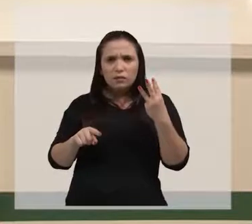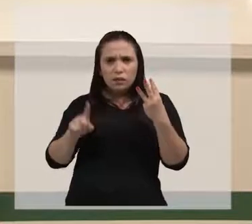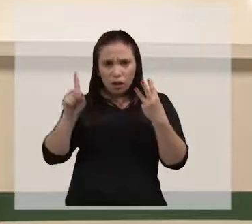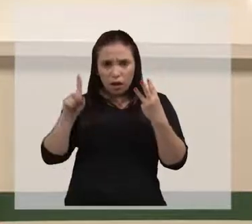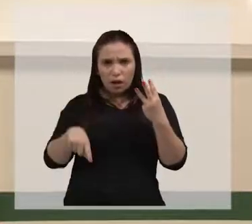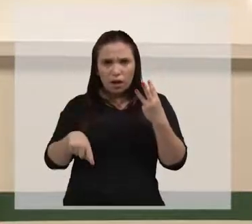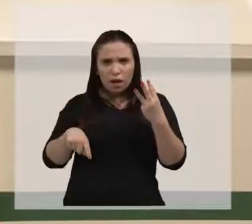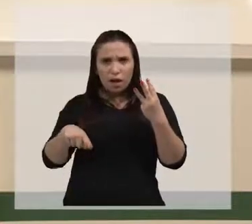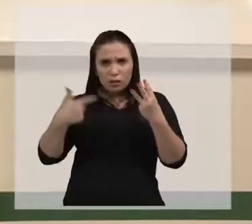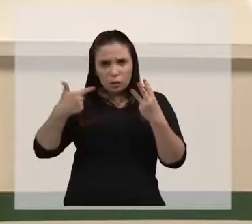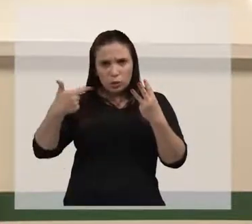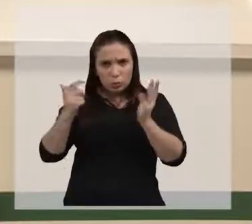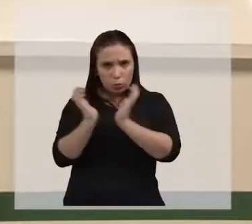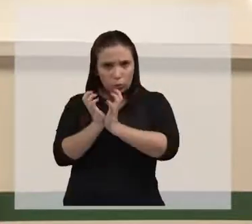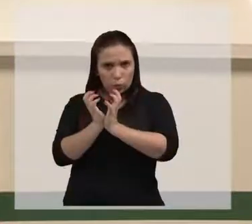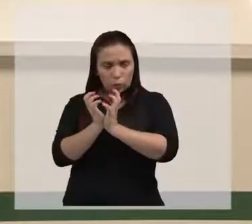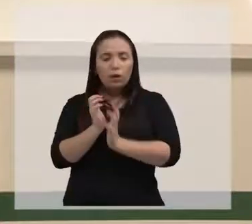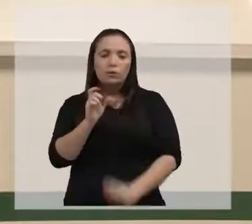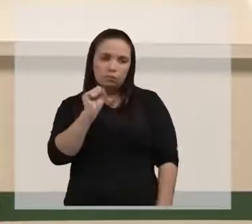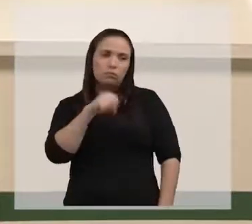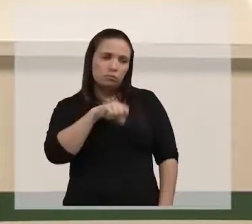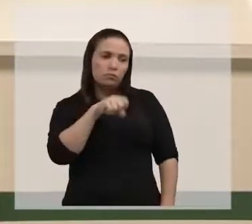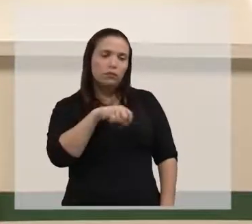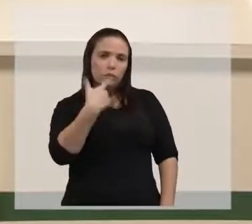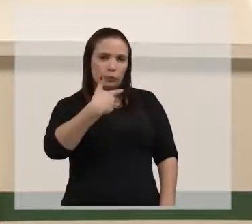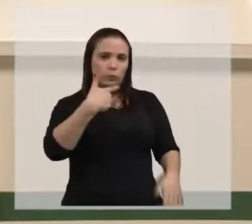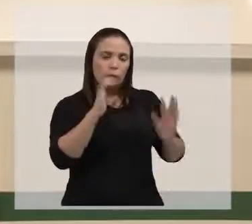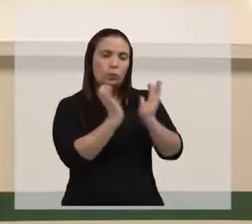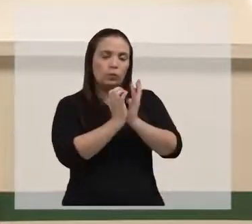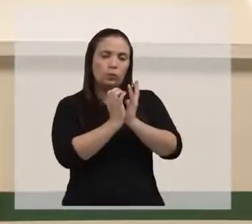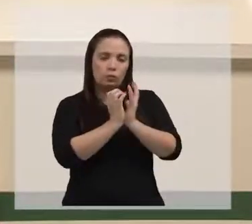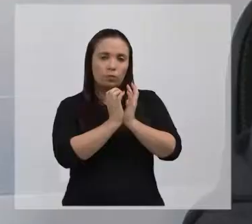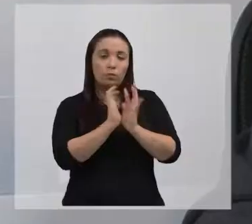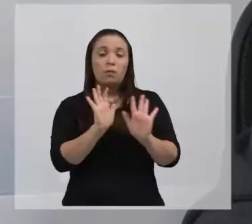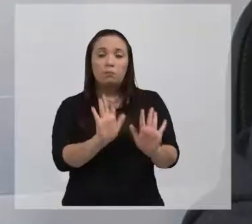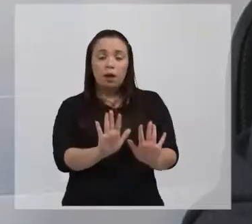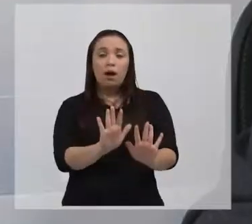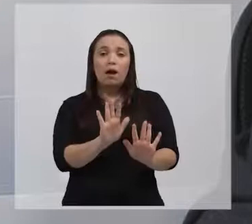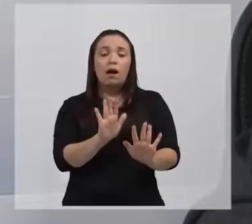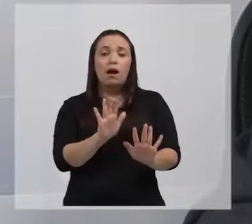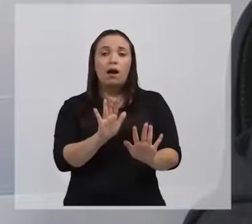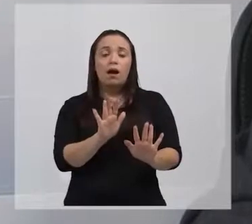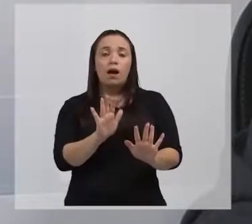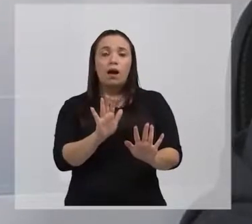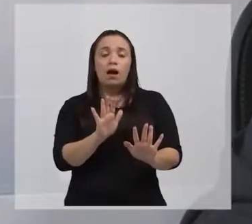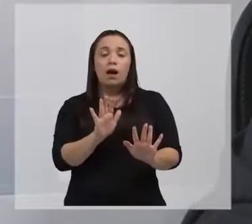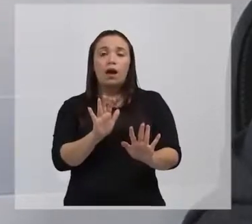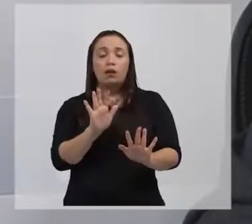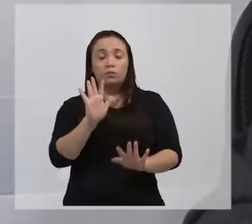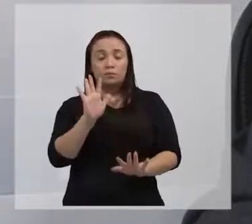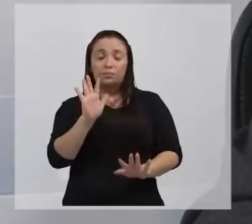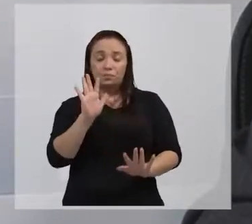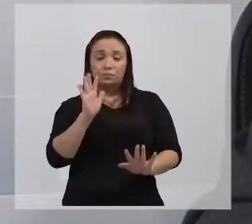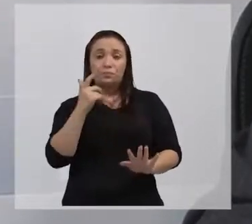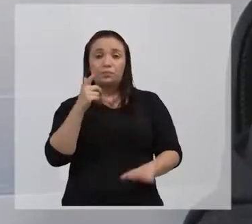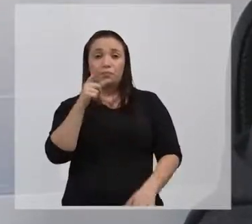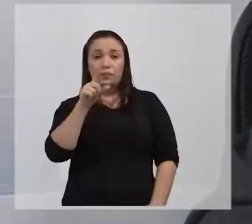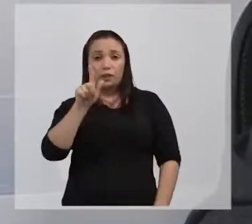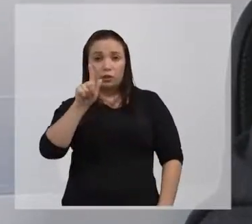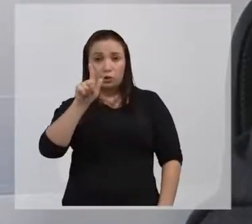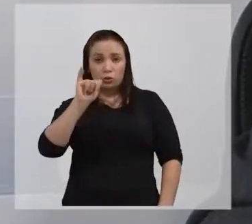eles são da segunda turma, isso aí. São? Acredito que sim. Mas você pode colocar também o Toffoli. Mas preste atenção. O